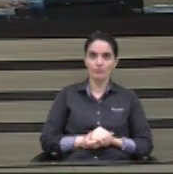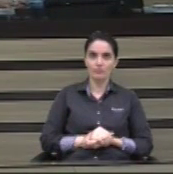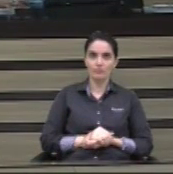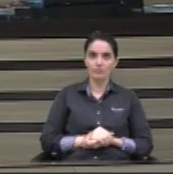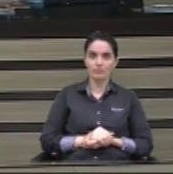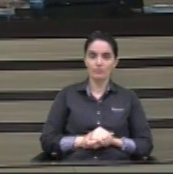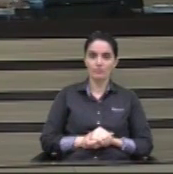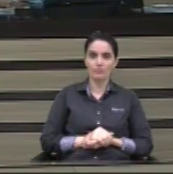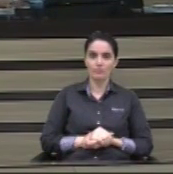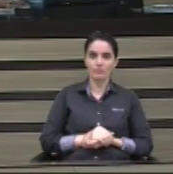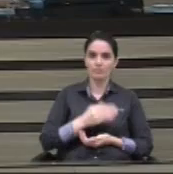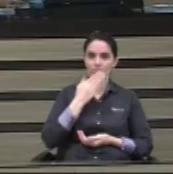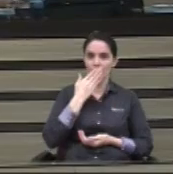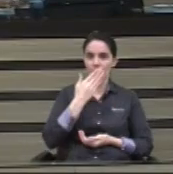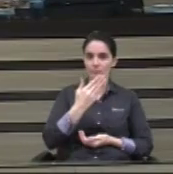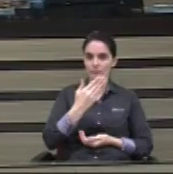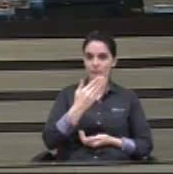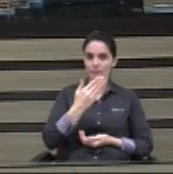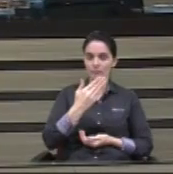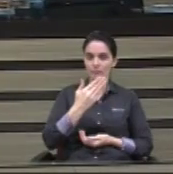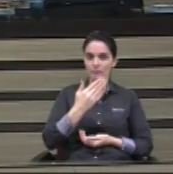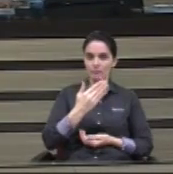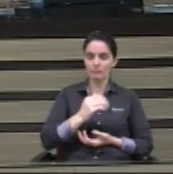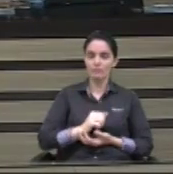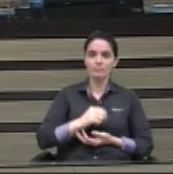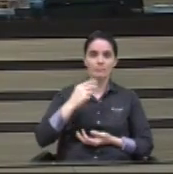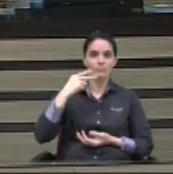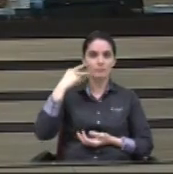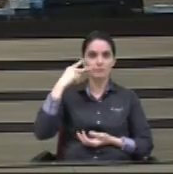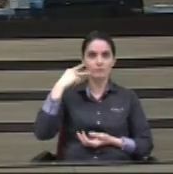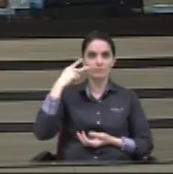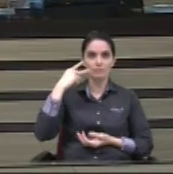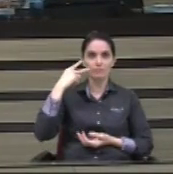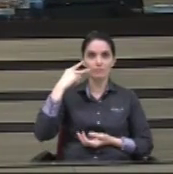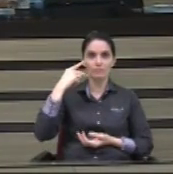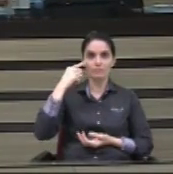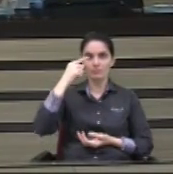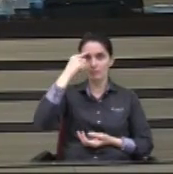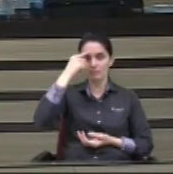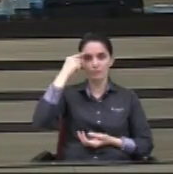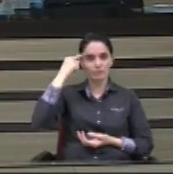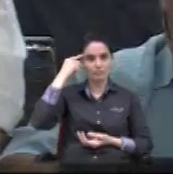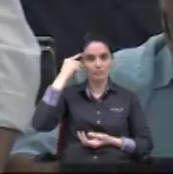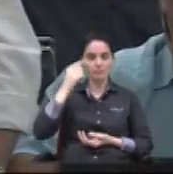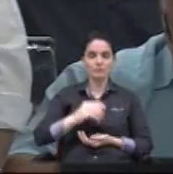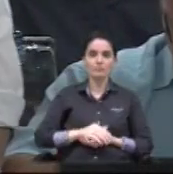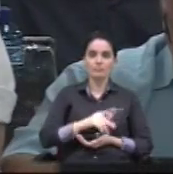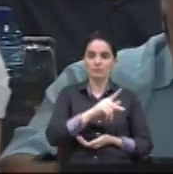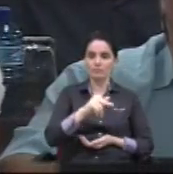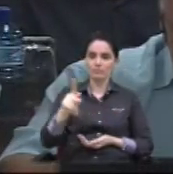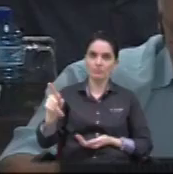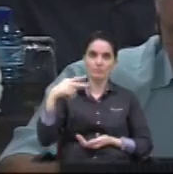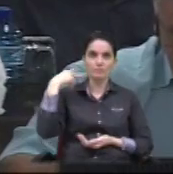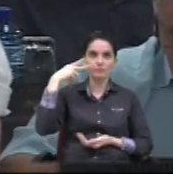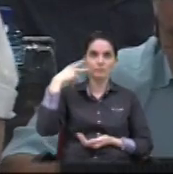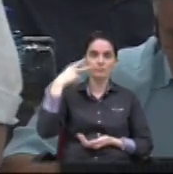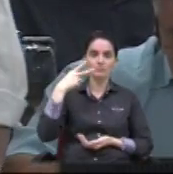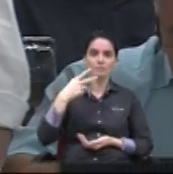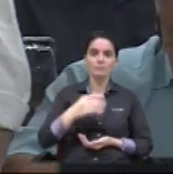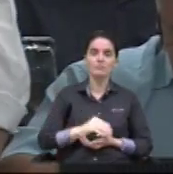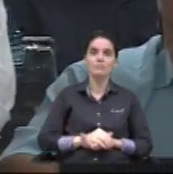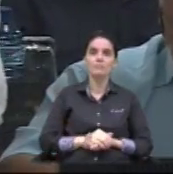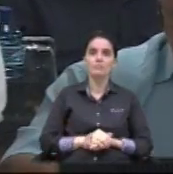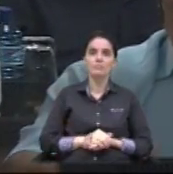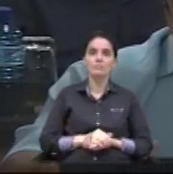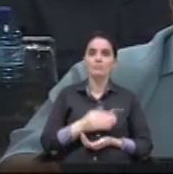Uma questão de ordem do nobre vereador, doutor Júlio. Perfeitamente. Senhor presidente, nobres pares, público presente,